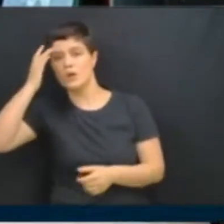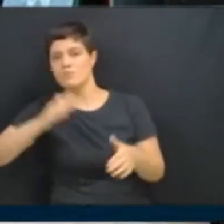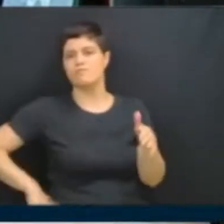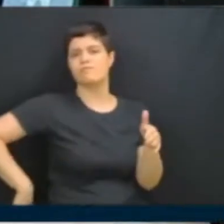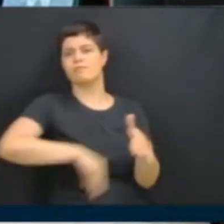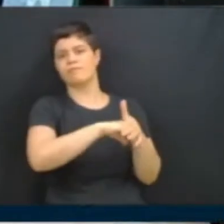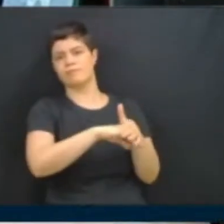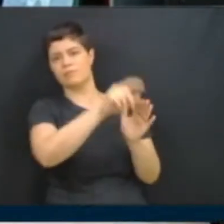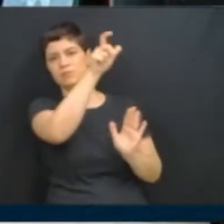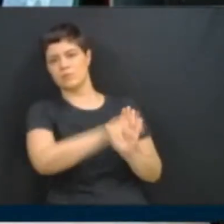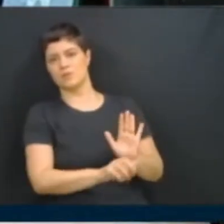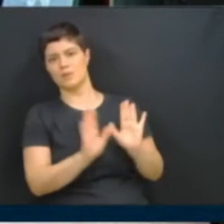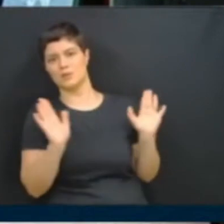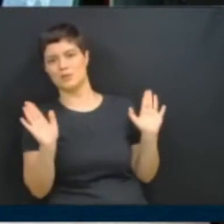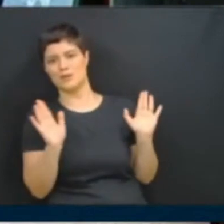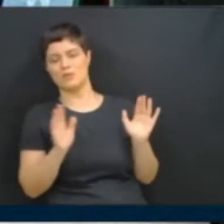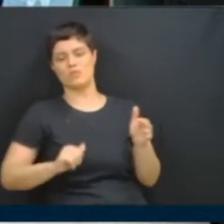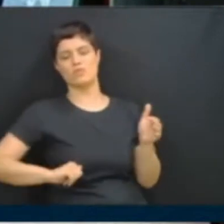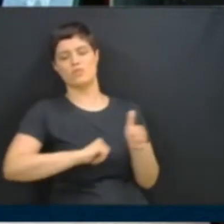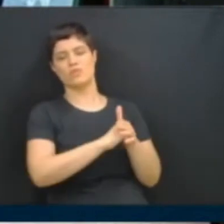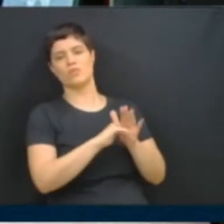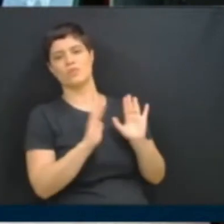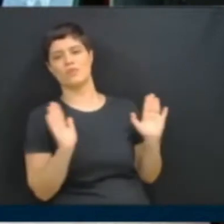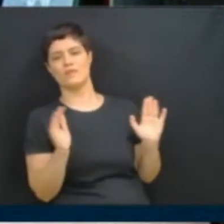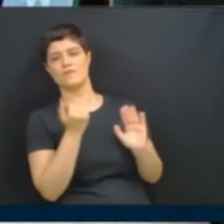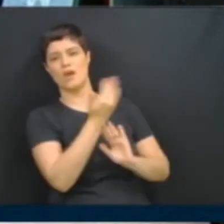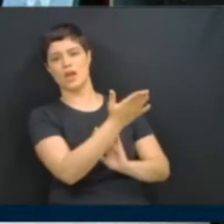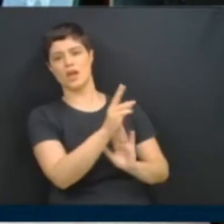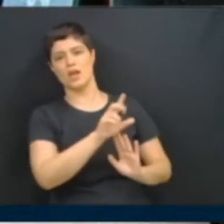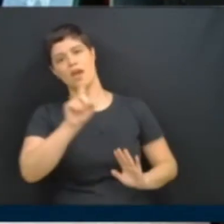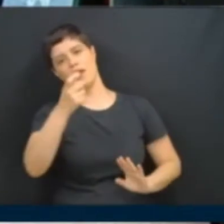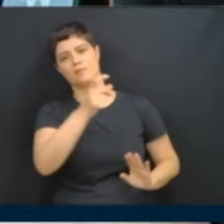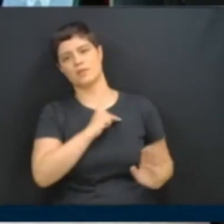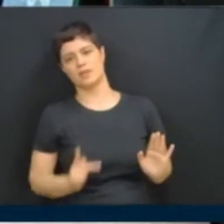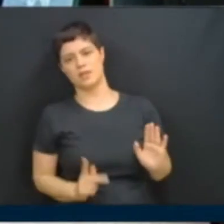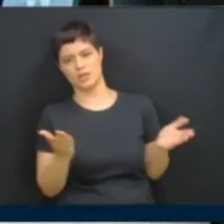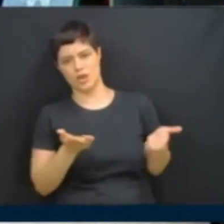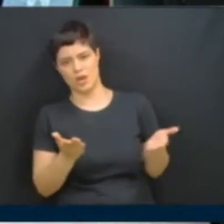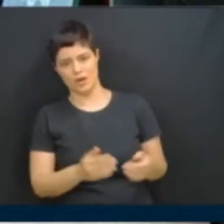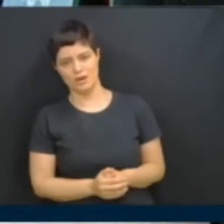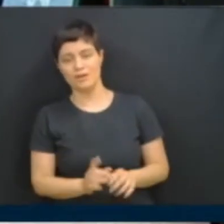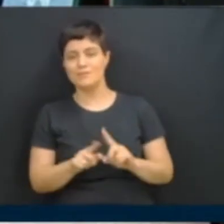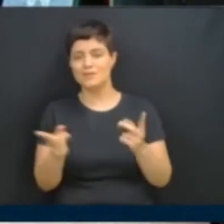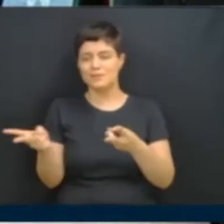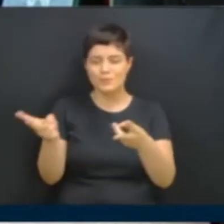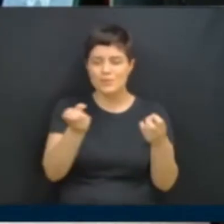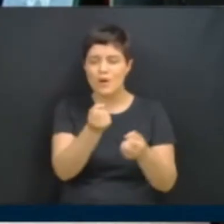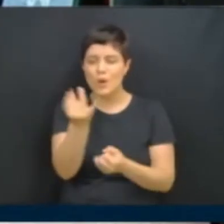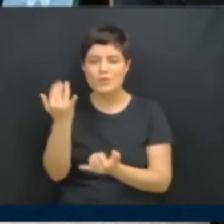cidadão que não está mais na presidência da República. Mas as viúvas estão por aí,